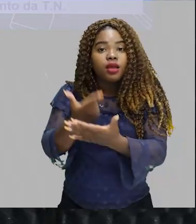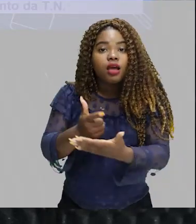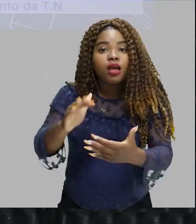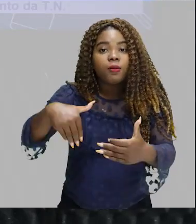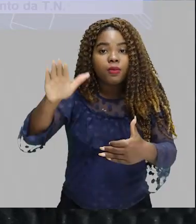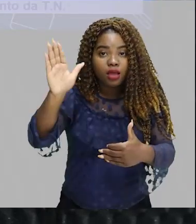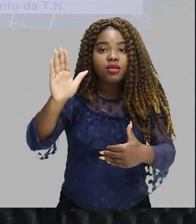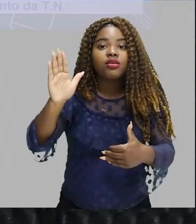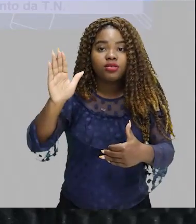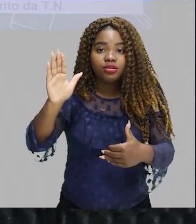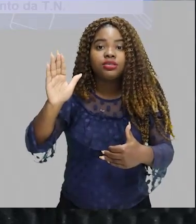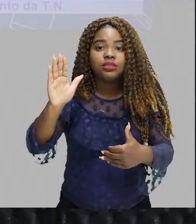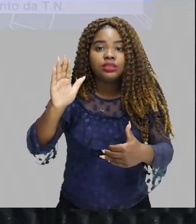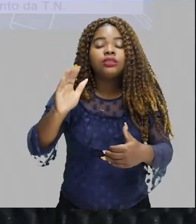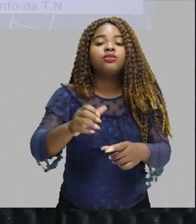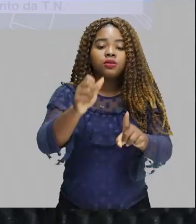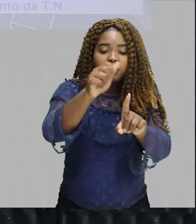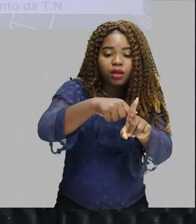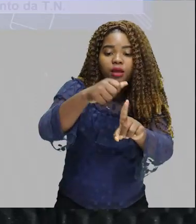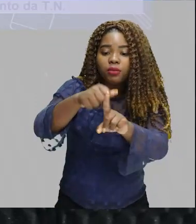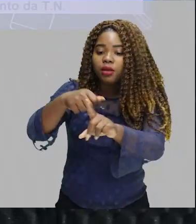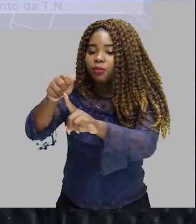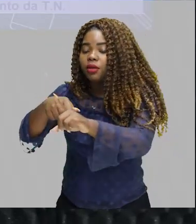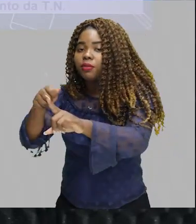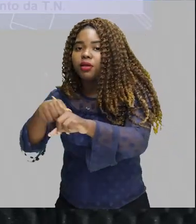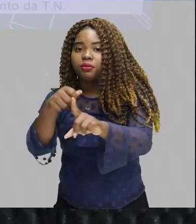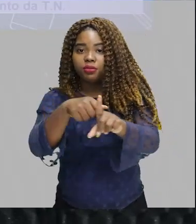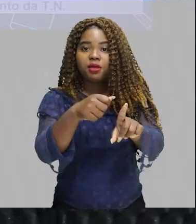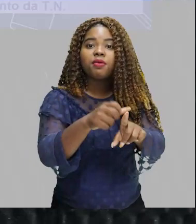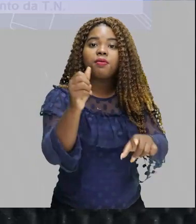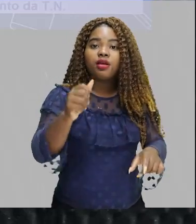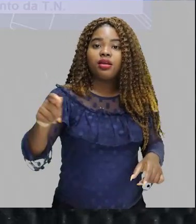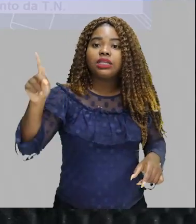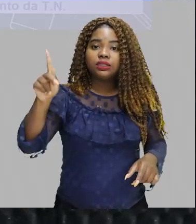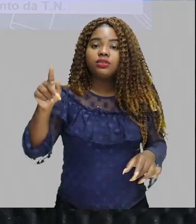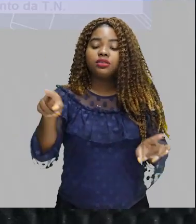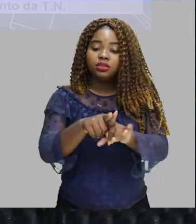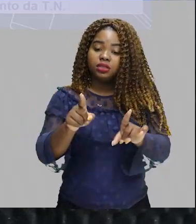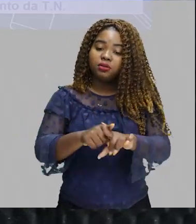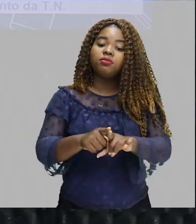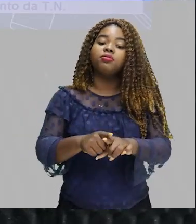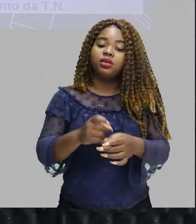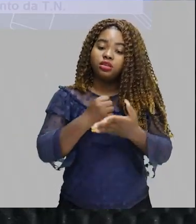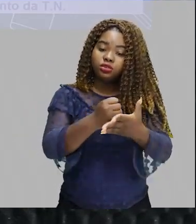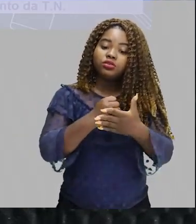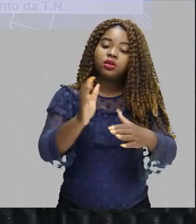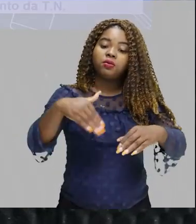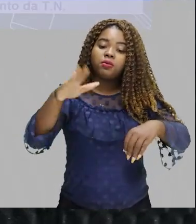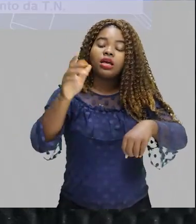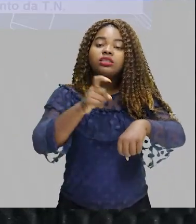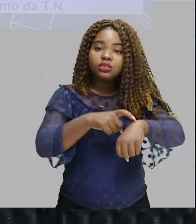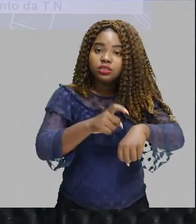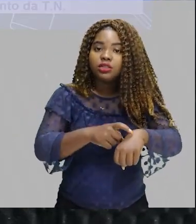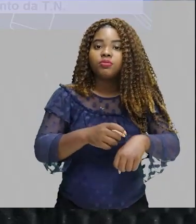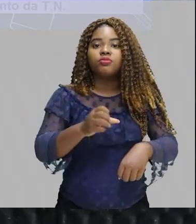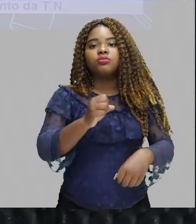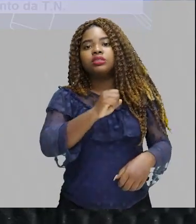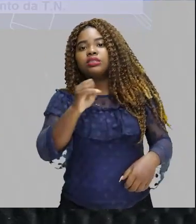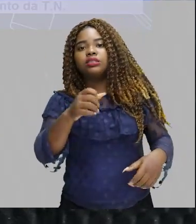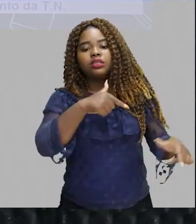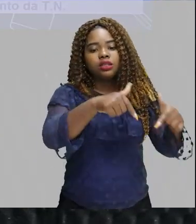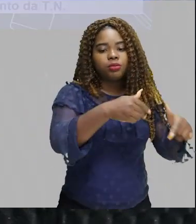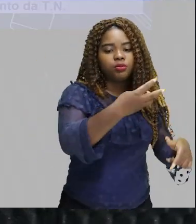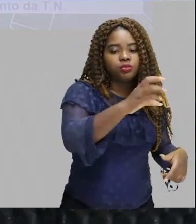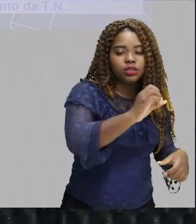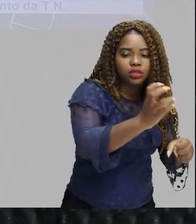tua contribuição mensal para tu te aposentar e tu vai também contribuir por mais tempo. Se tu trabalhava há 30 anos, agora tu vai trabalhar 35, tá